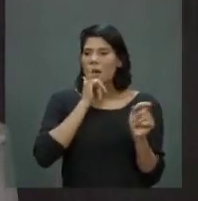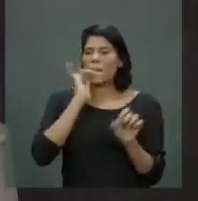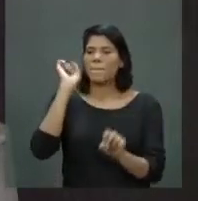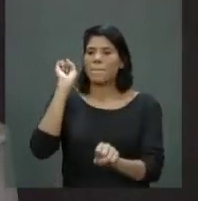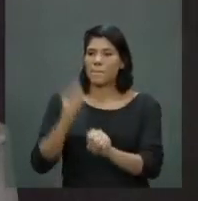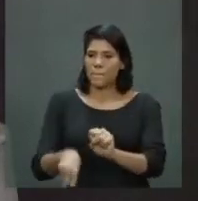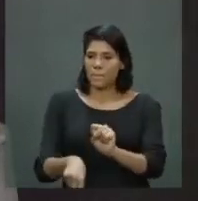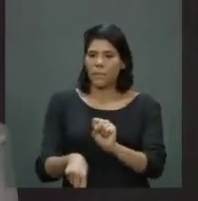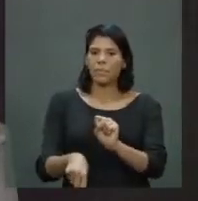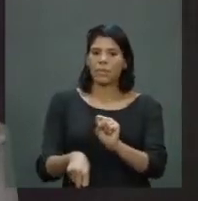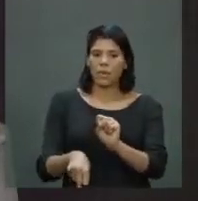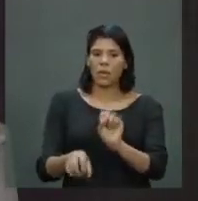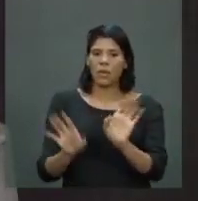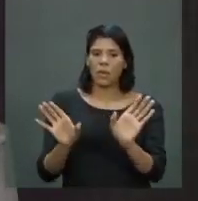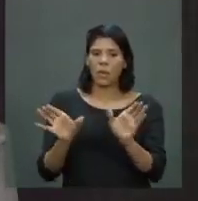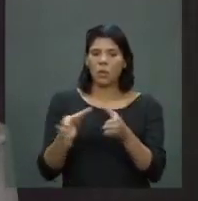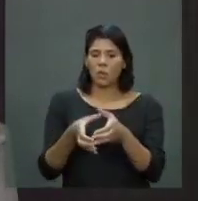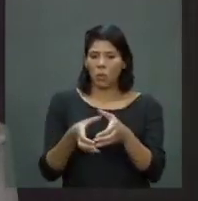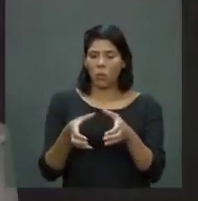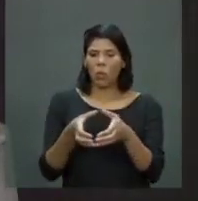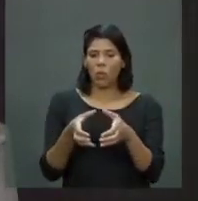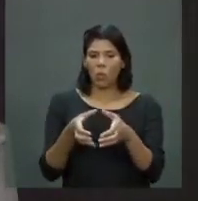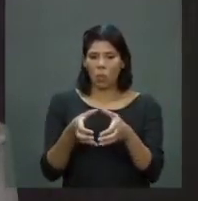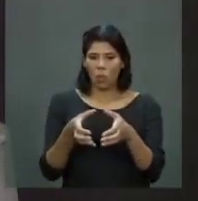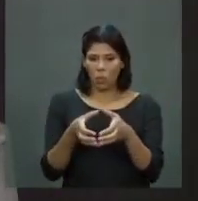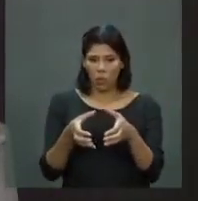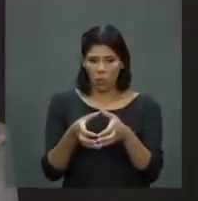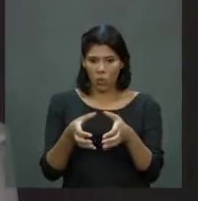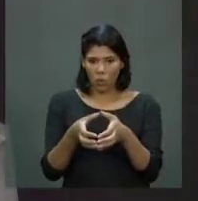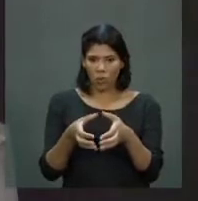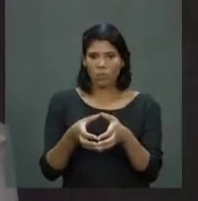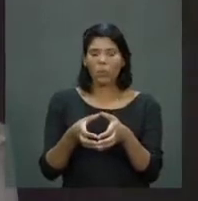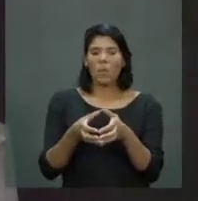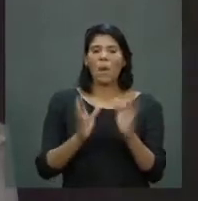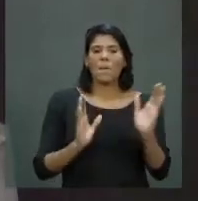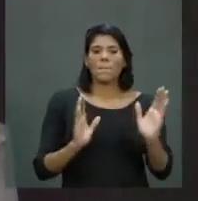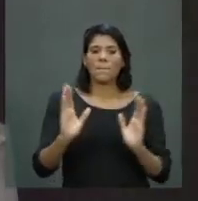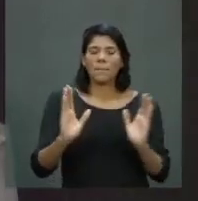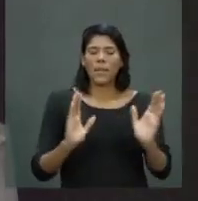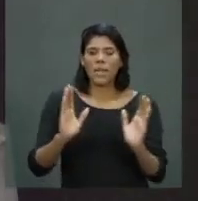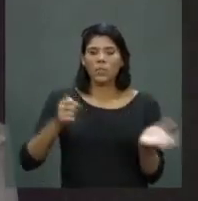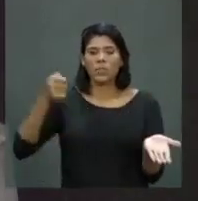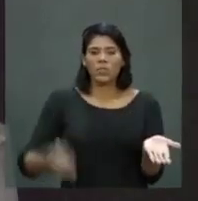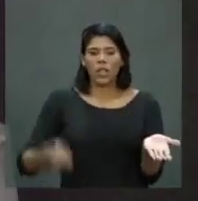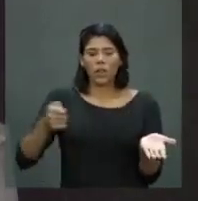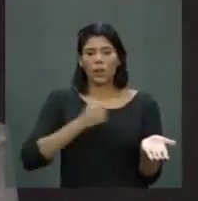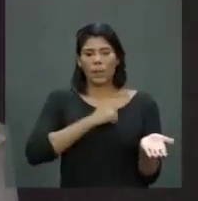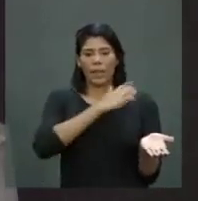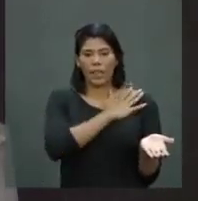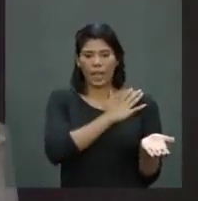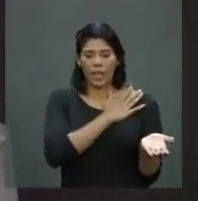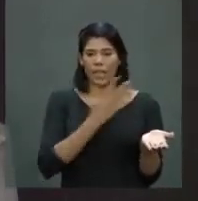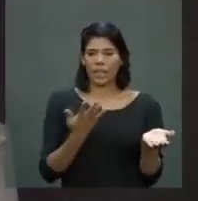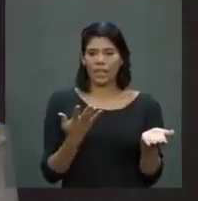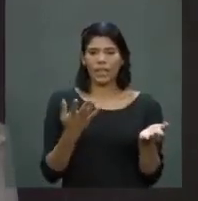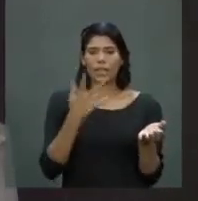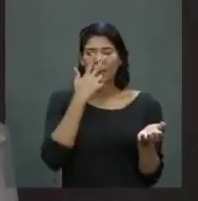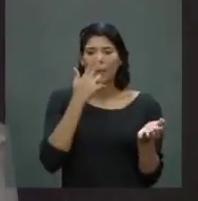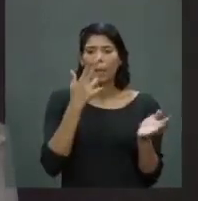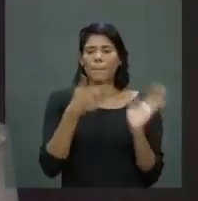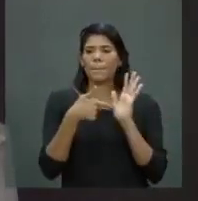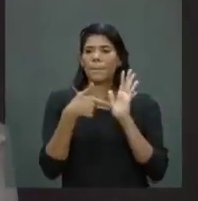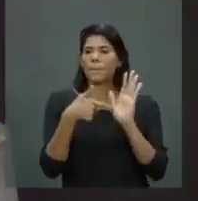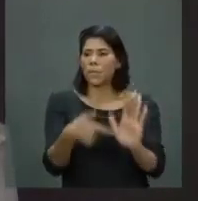mão das forças repressivas de um Estado ditatorial. Demonstrar